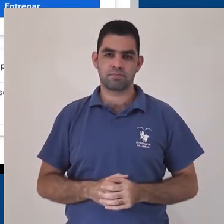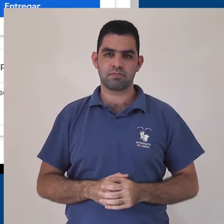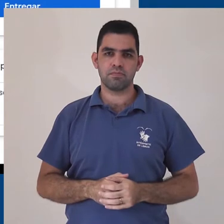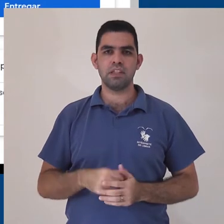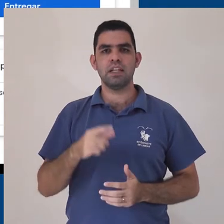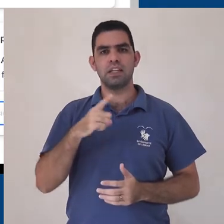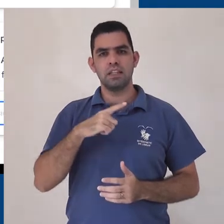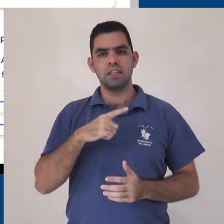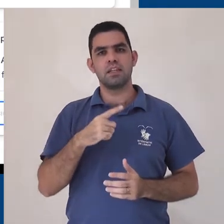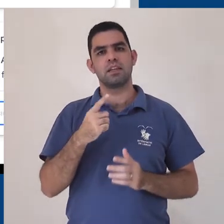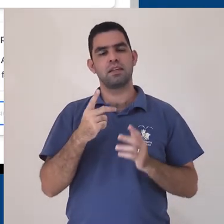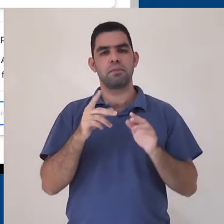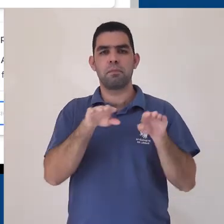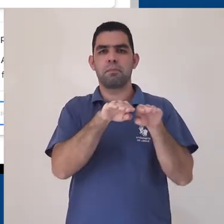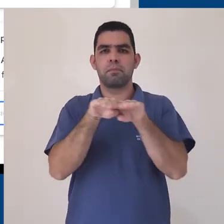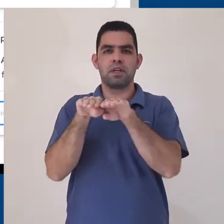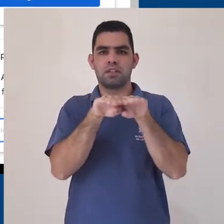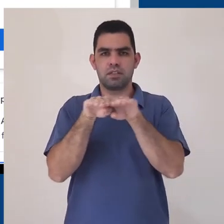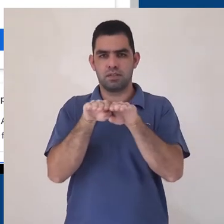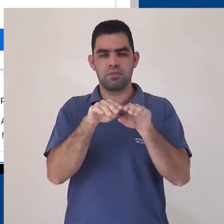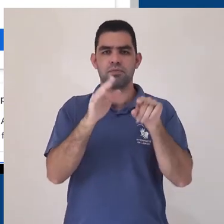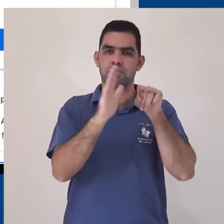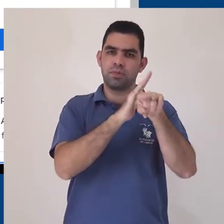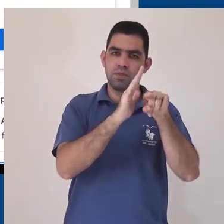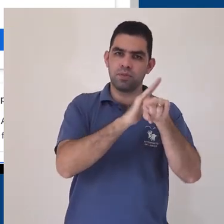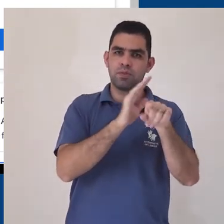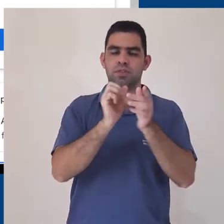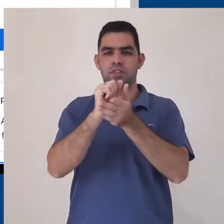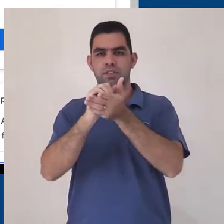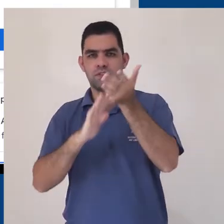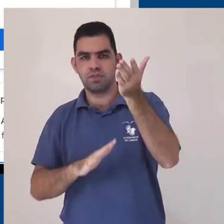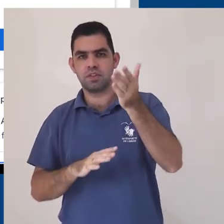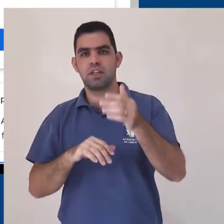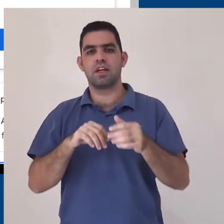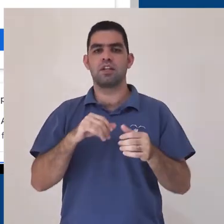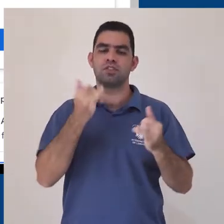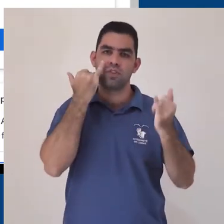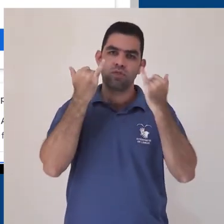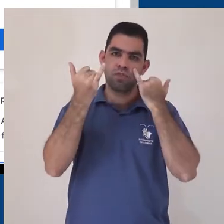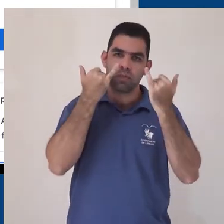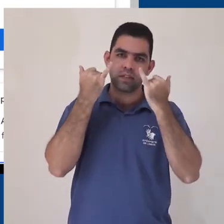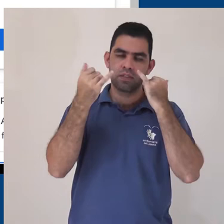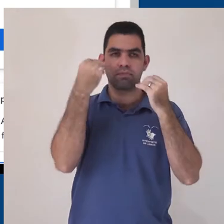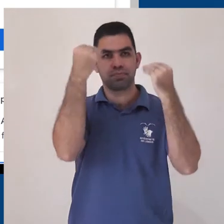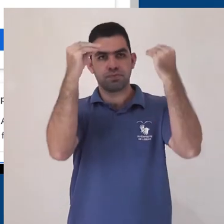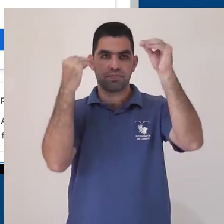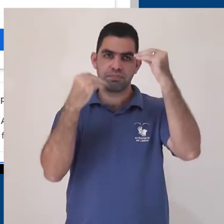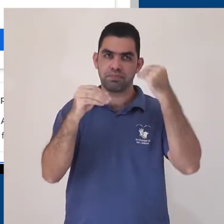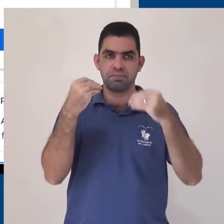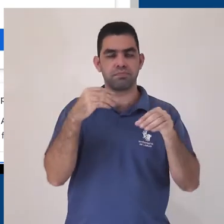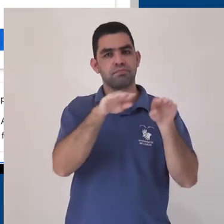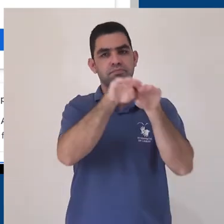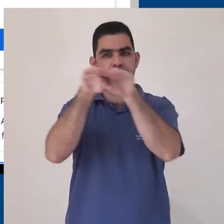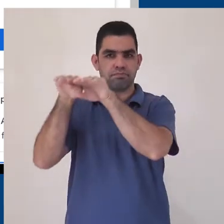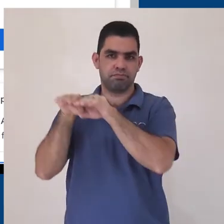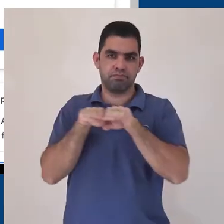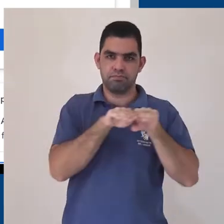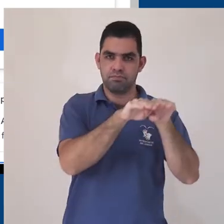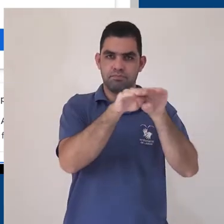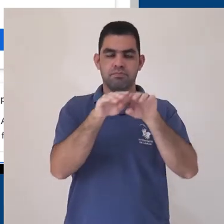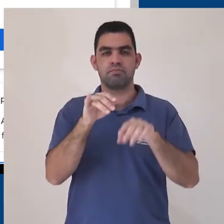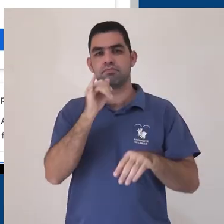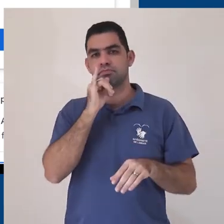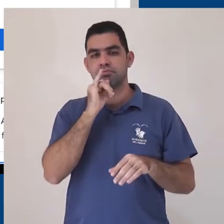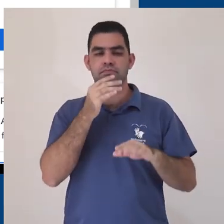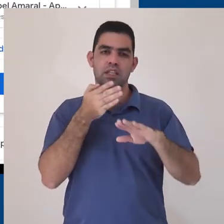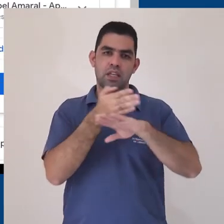existe um certo padrão nas perguntas e atividades quanto as informações que aparecem na tela então quando eu